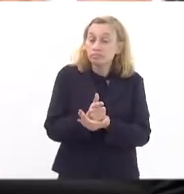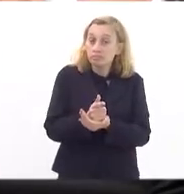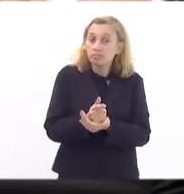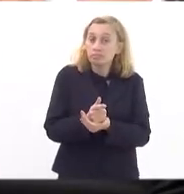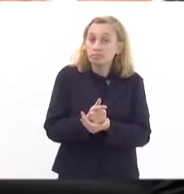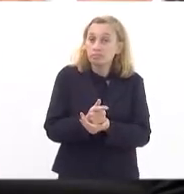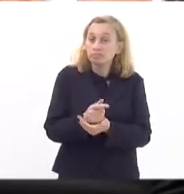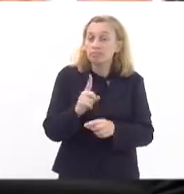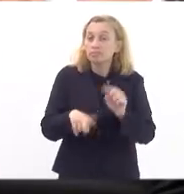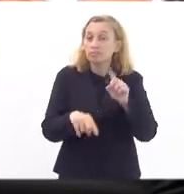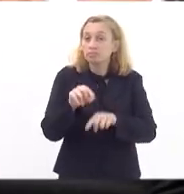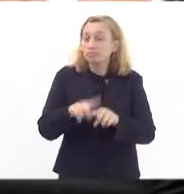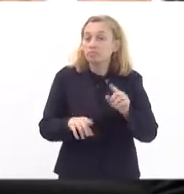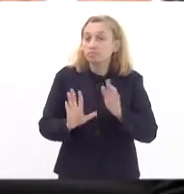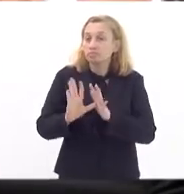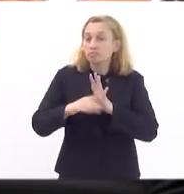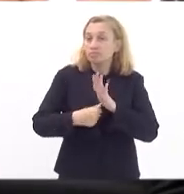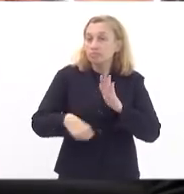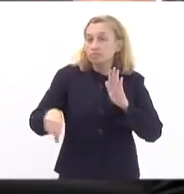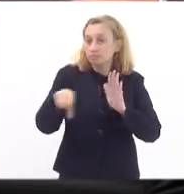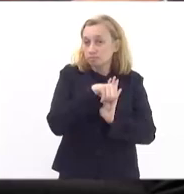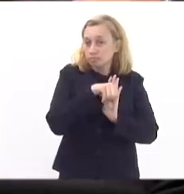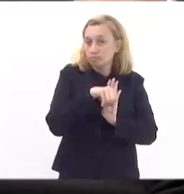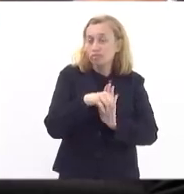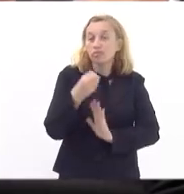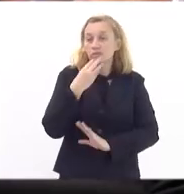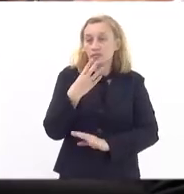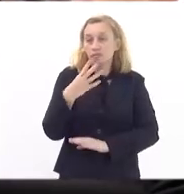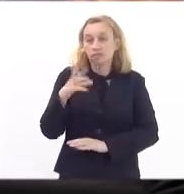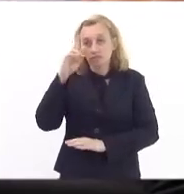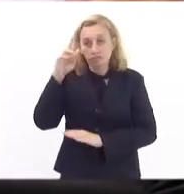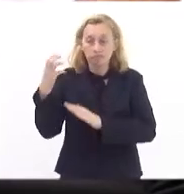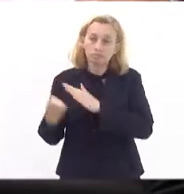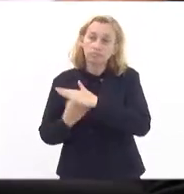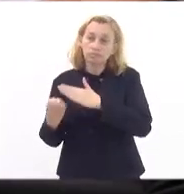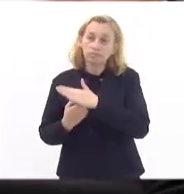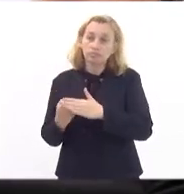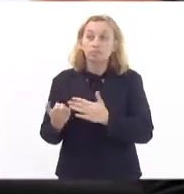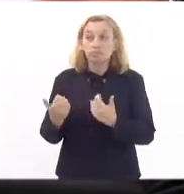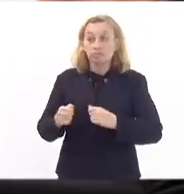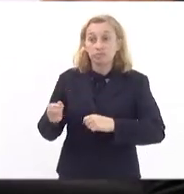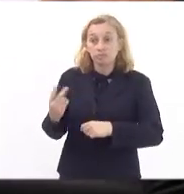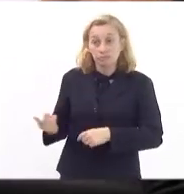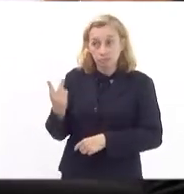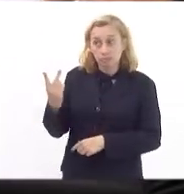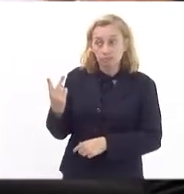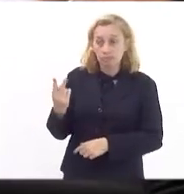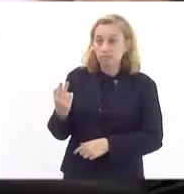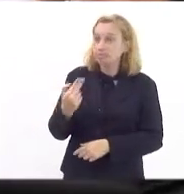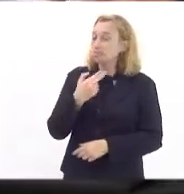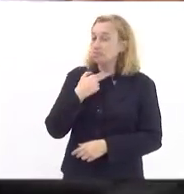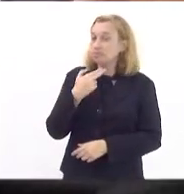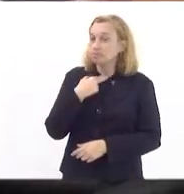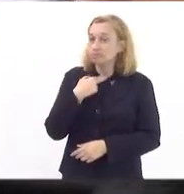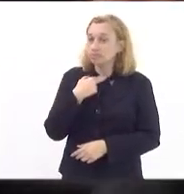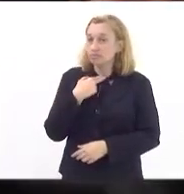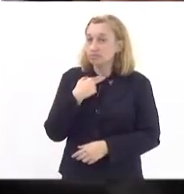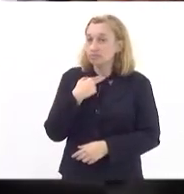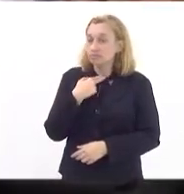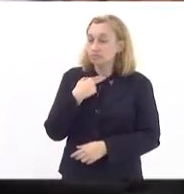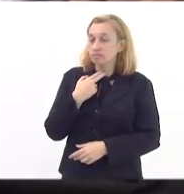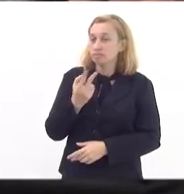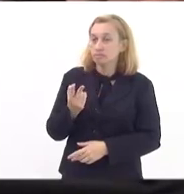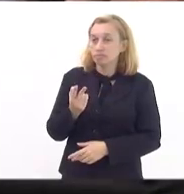Furtado de e bom empresário deve ser a por isso o bom empresário não deve ter no seu